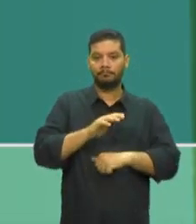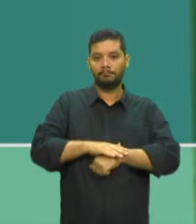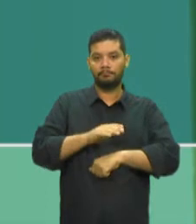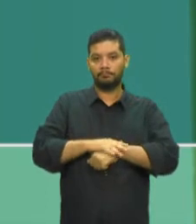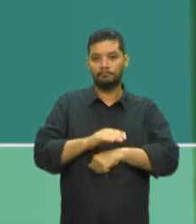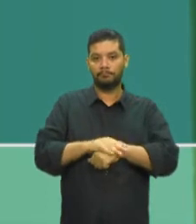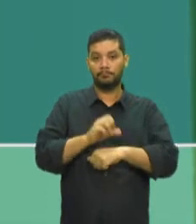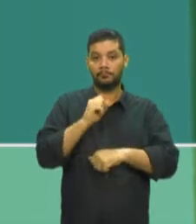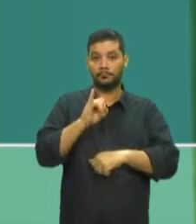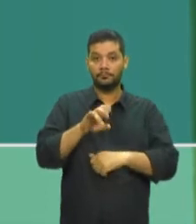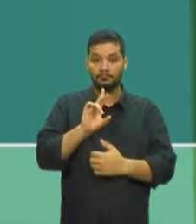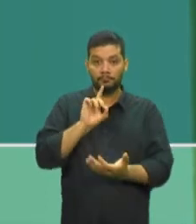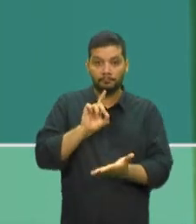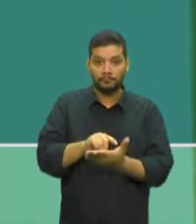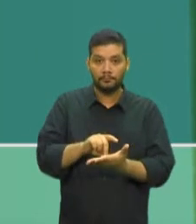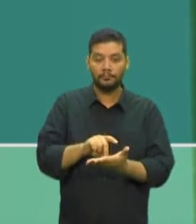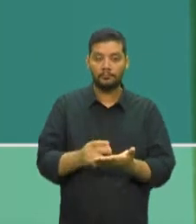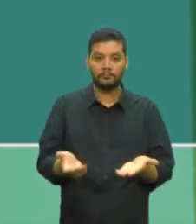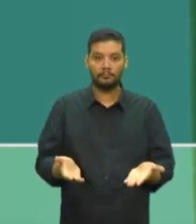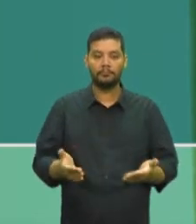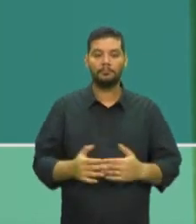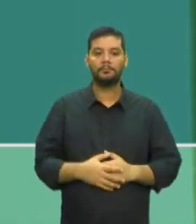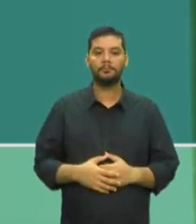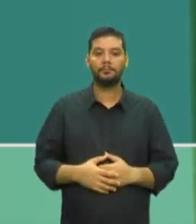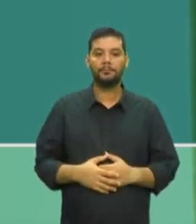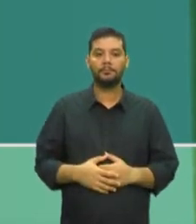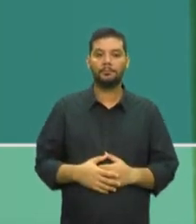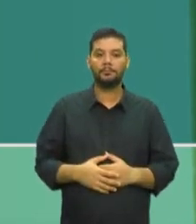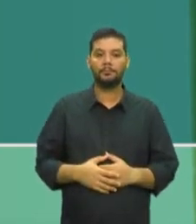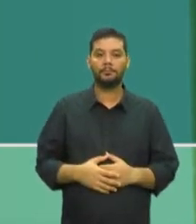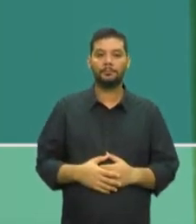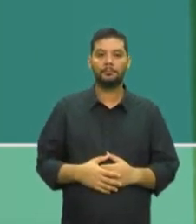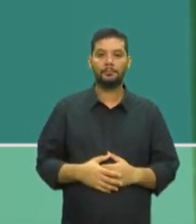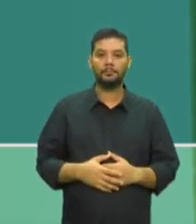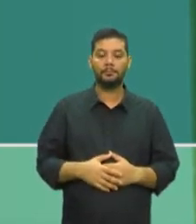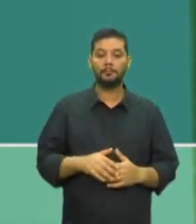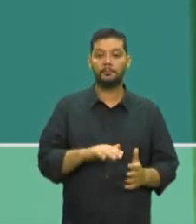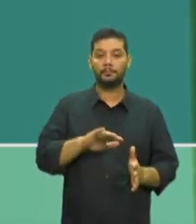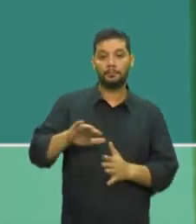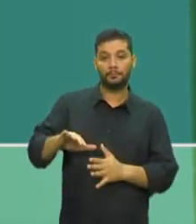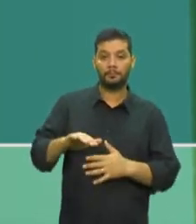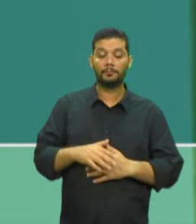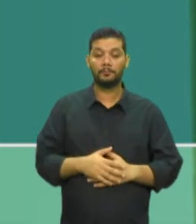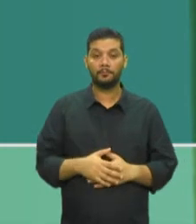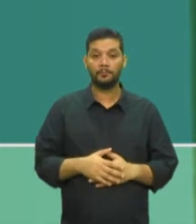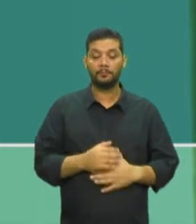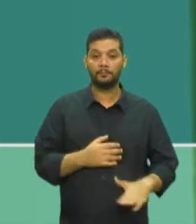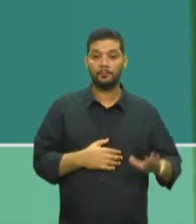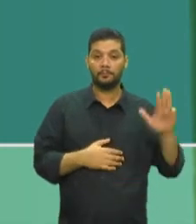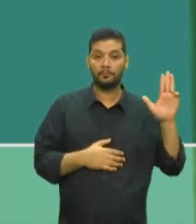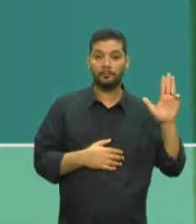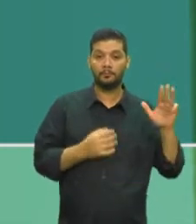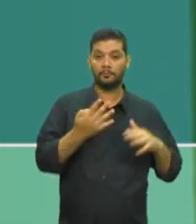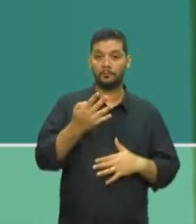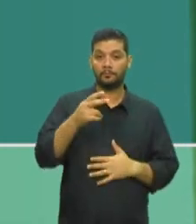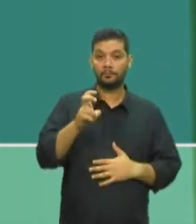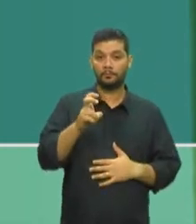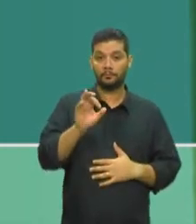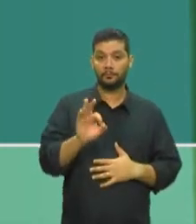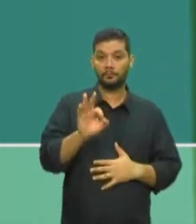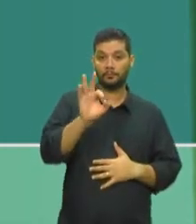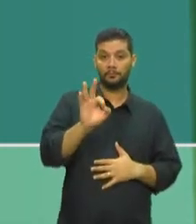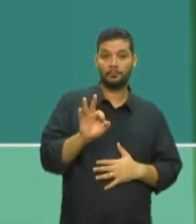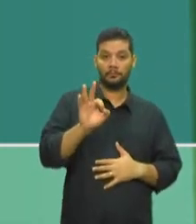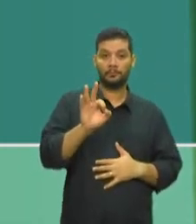as eleições fossem hoje. No outro cenário, o ex-presidente lidera com 45% dos votos,